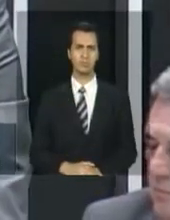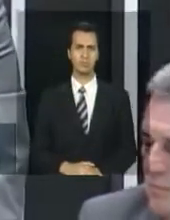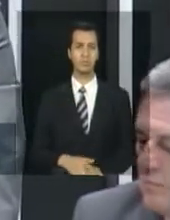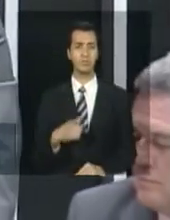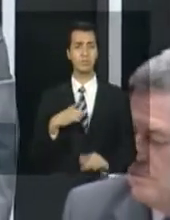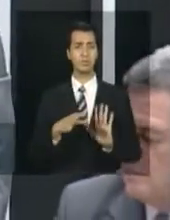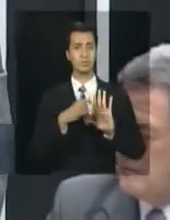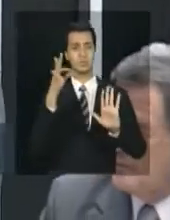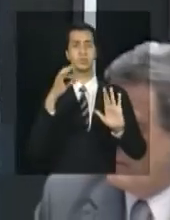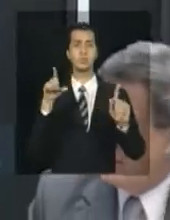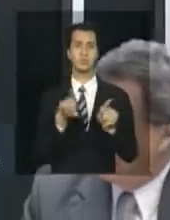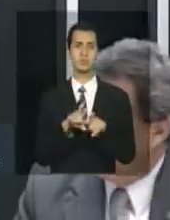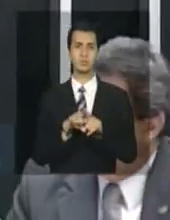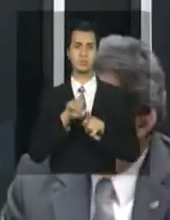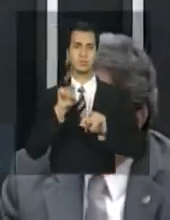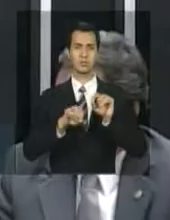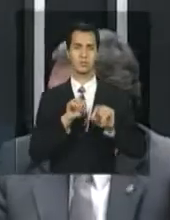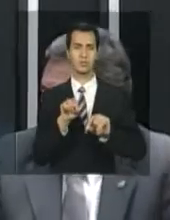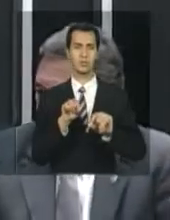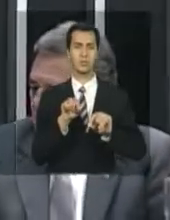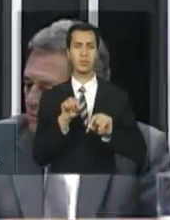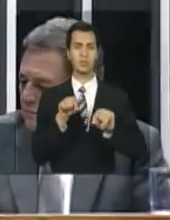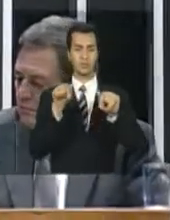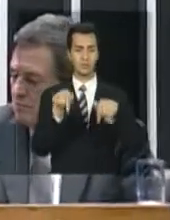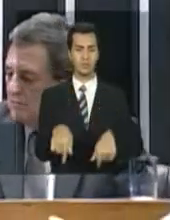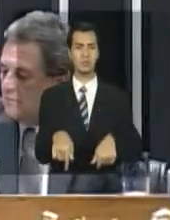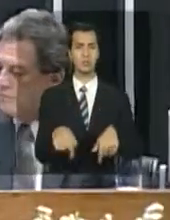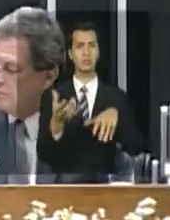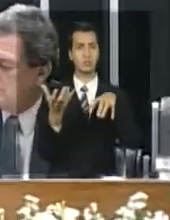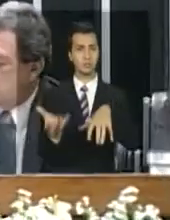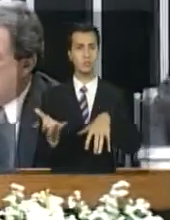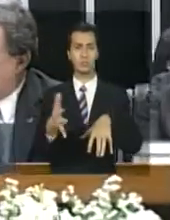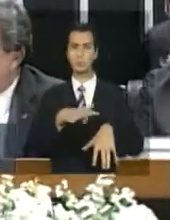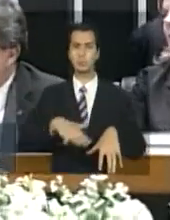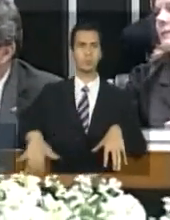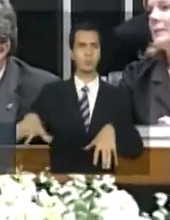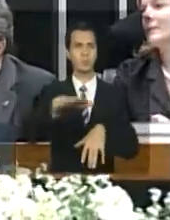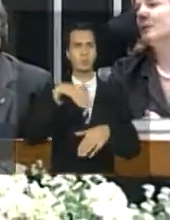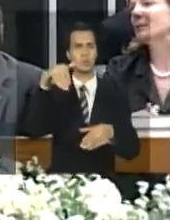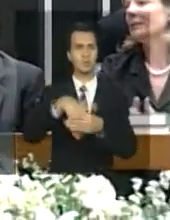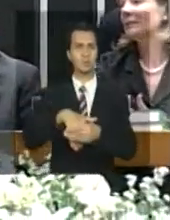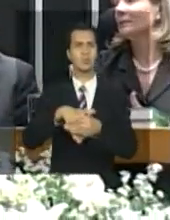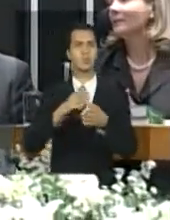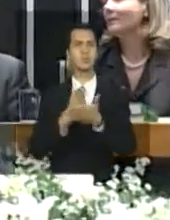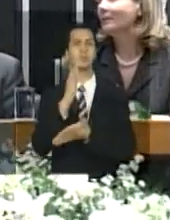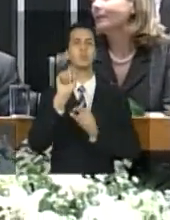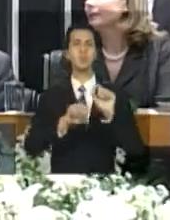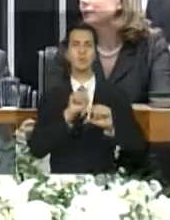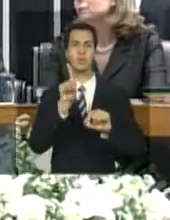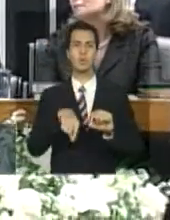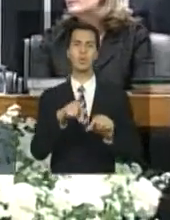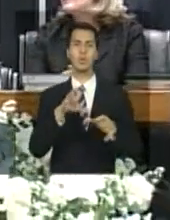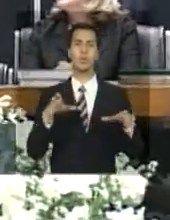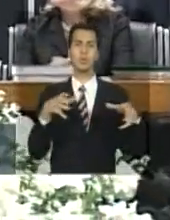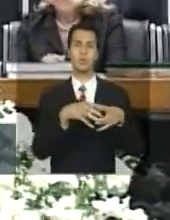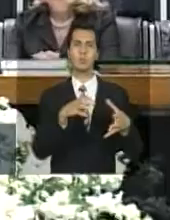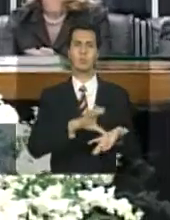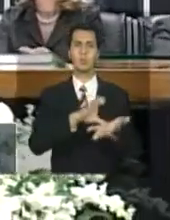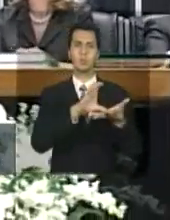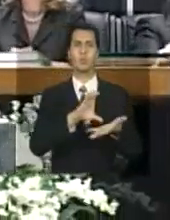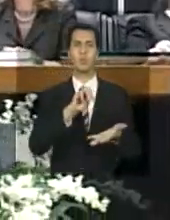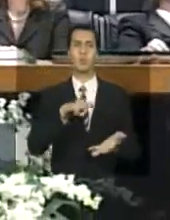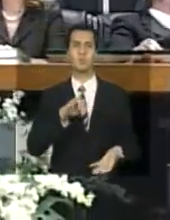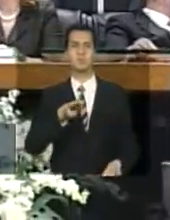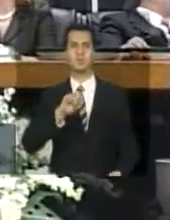Destaco também a unanimidade na aprovação da Comissão da Verdade e a